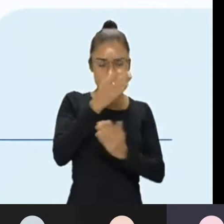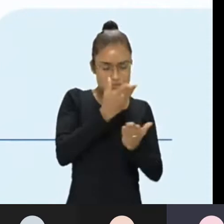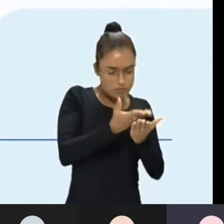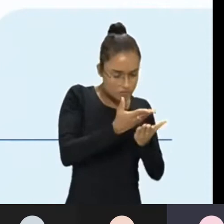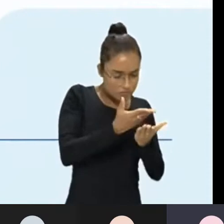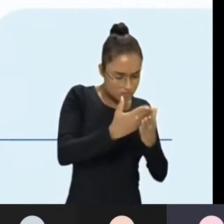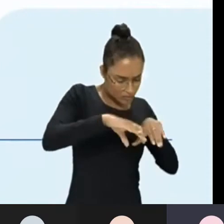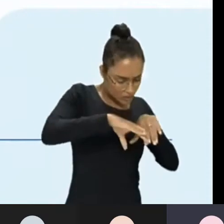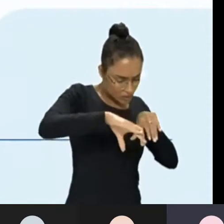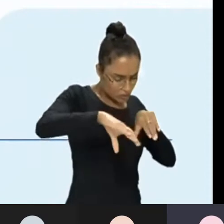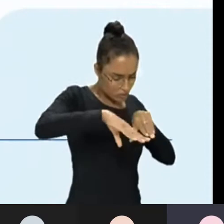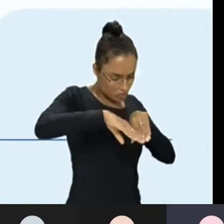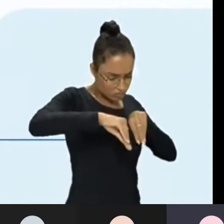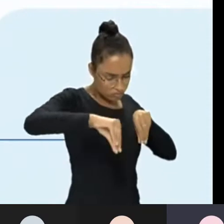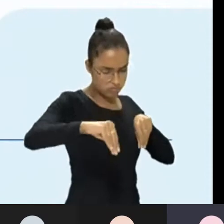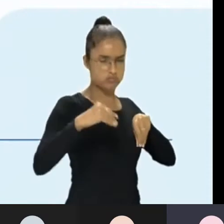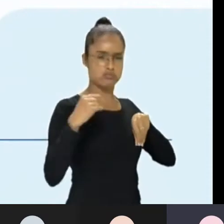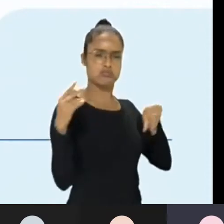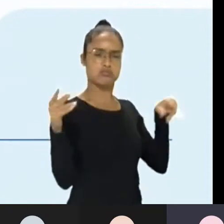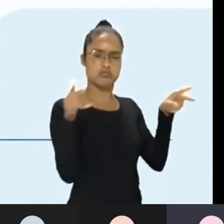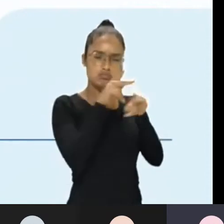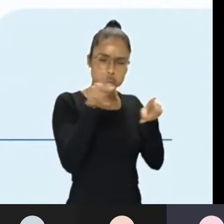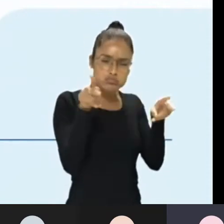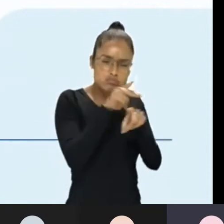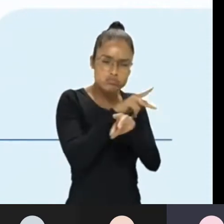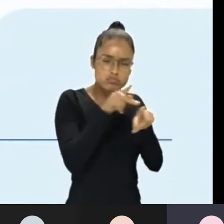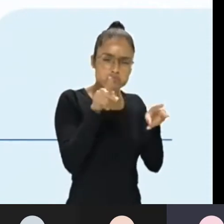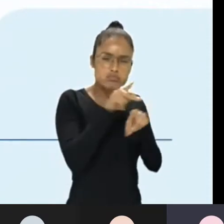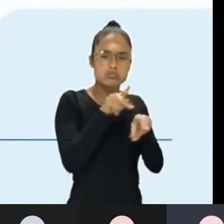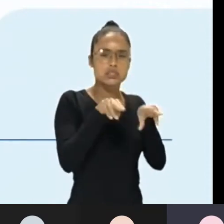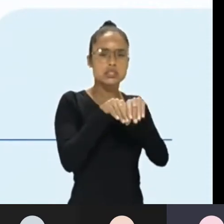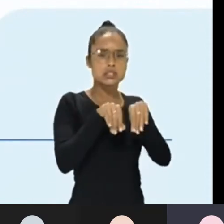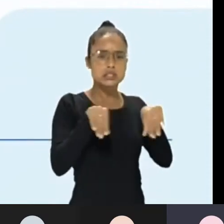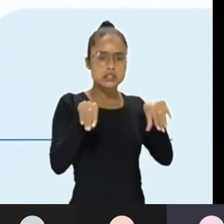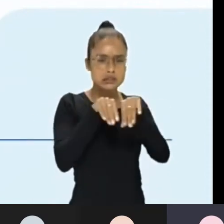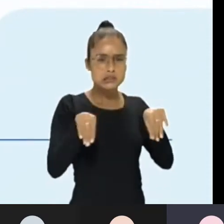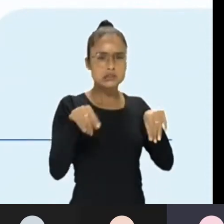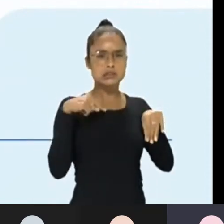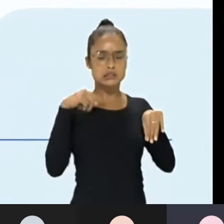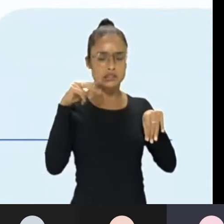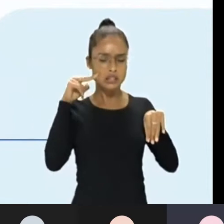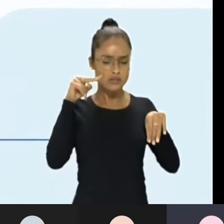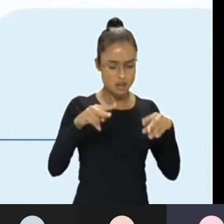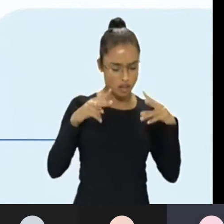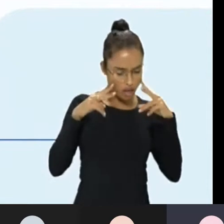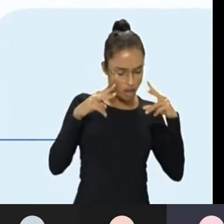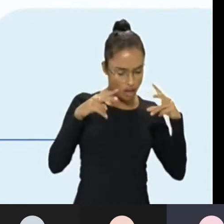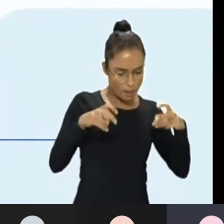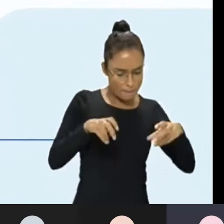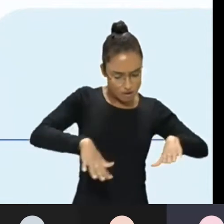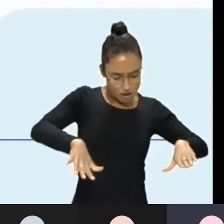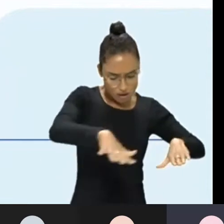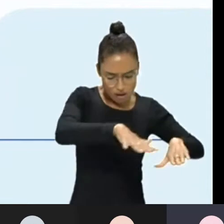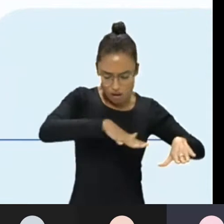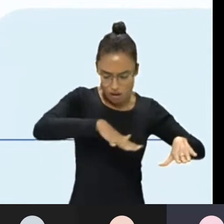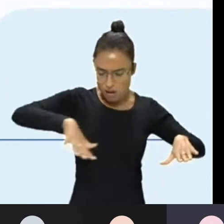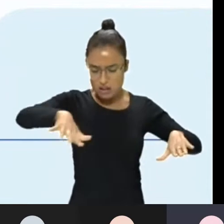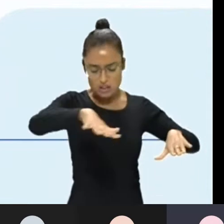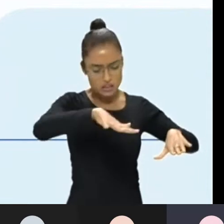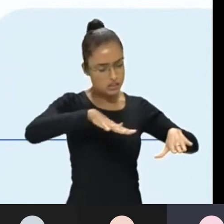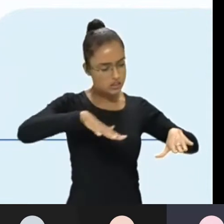estudar a insolação, os ventos. É importante que você tenha uma percepção espacial do quanto a